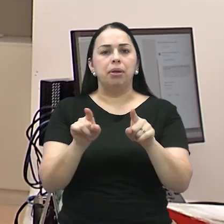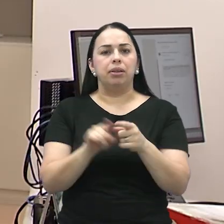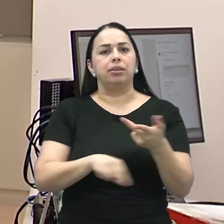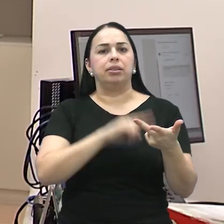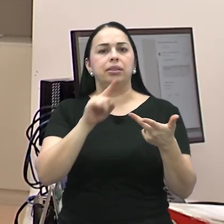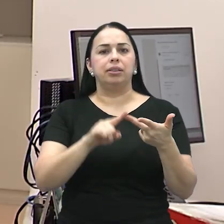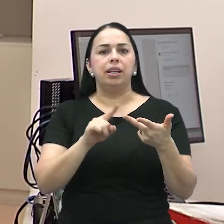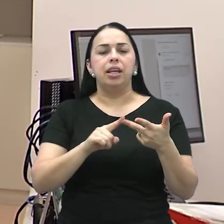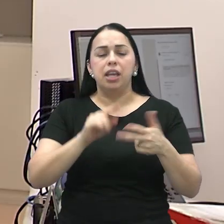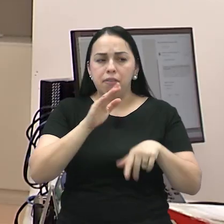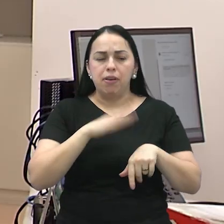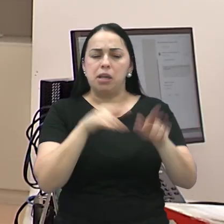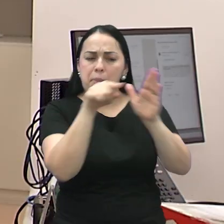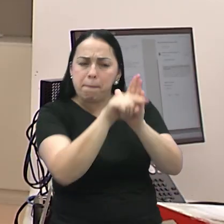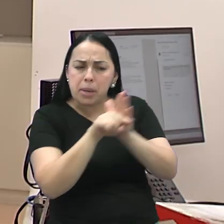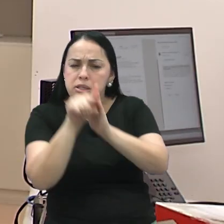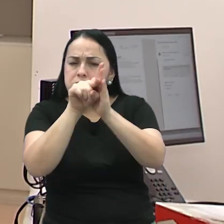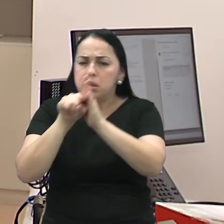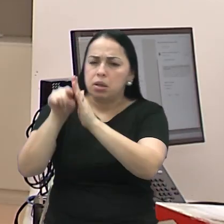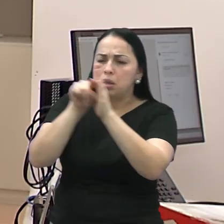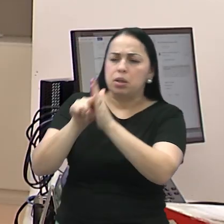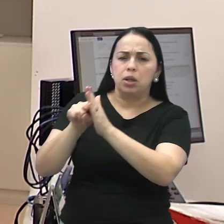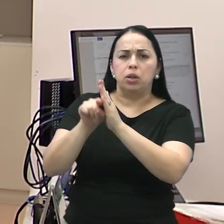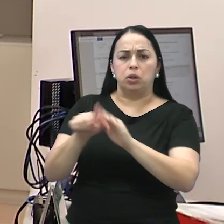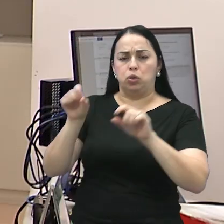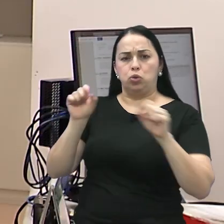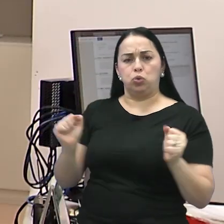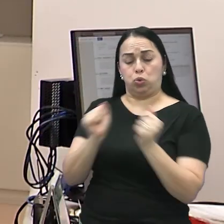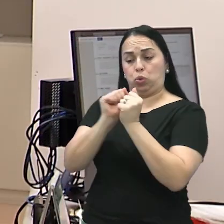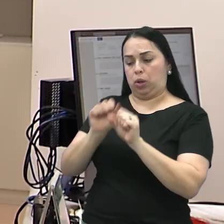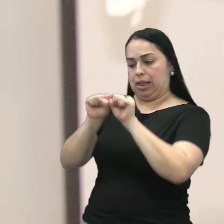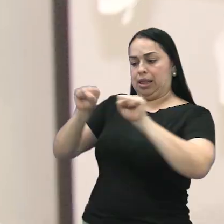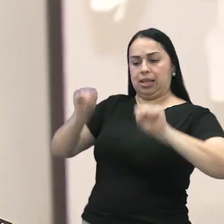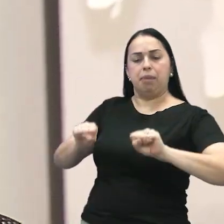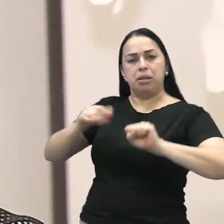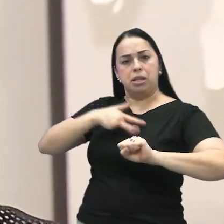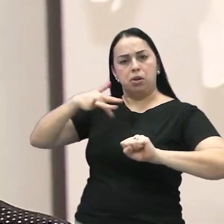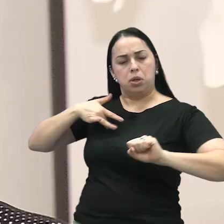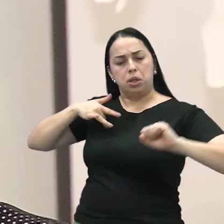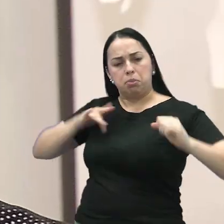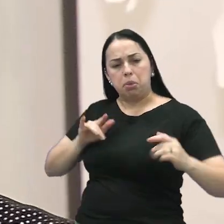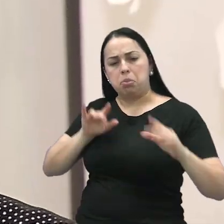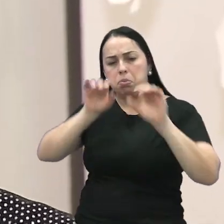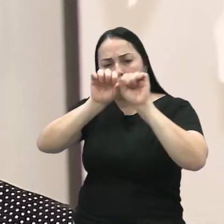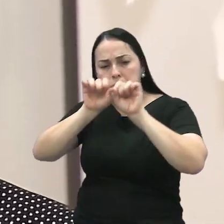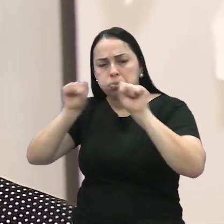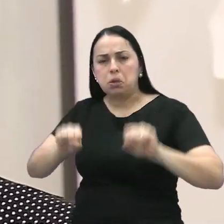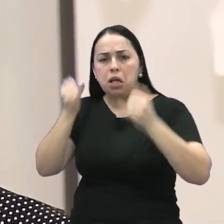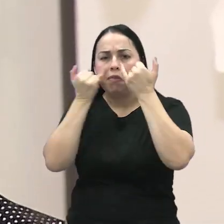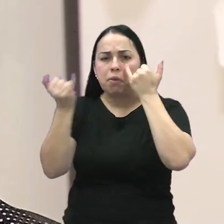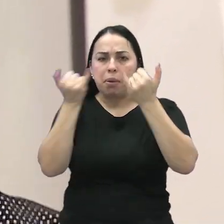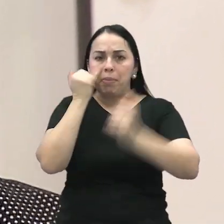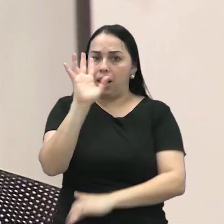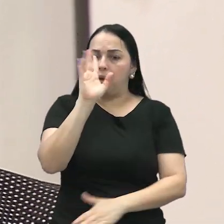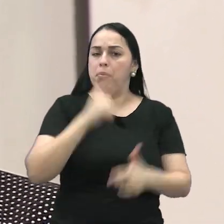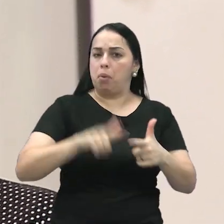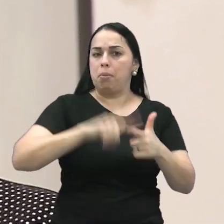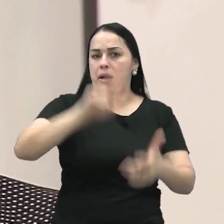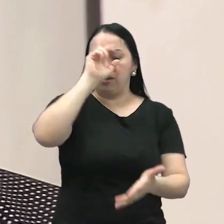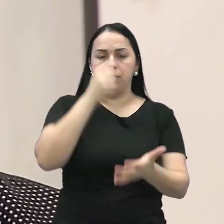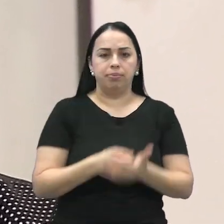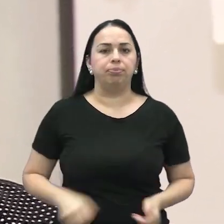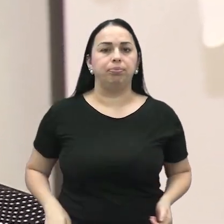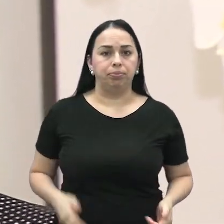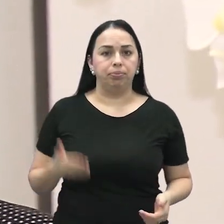ajudar ela a resolver um pouco essa questão aí do câncer. E para quem está enfrentando esta dura batalha contra